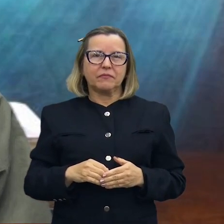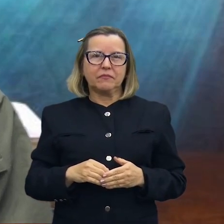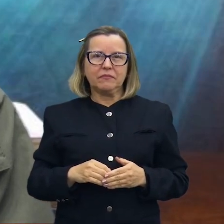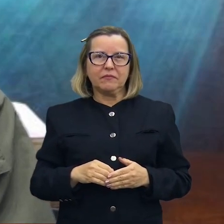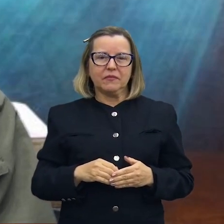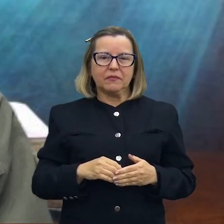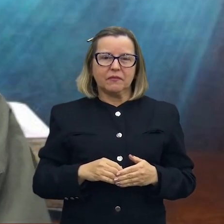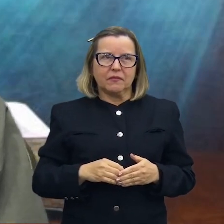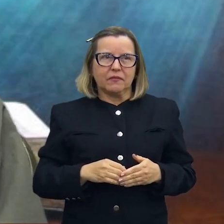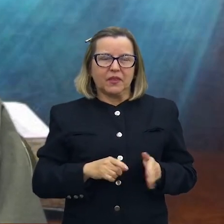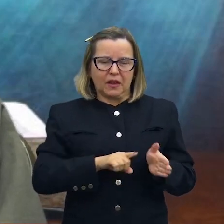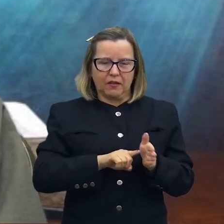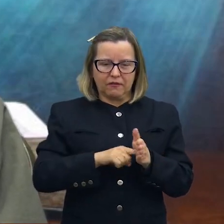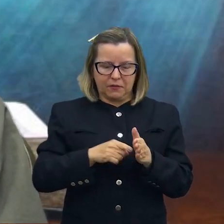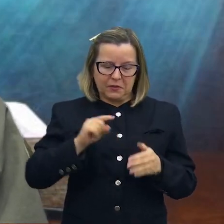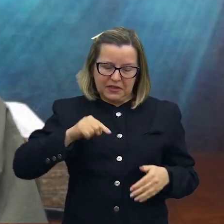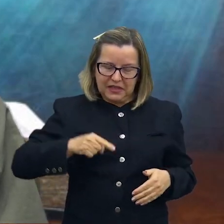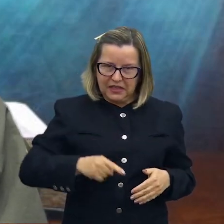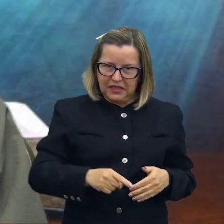Vamos analisar